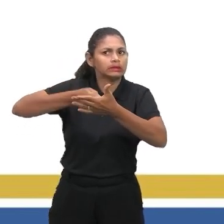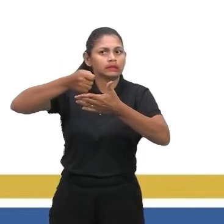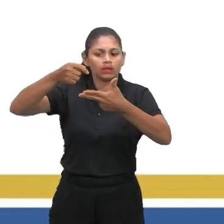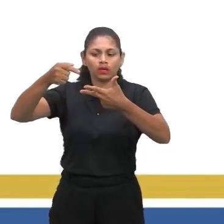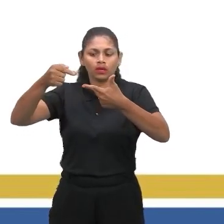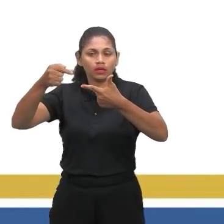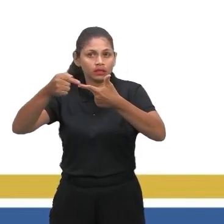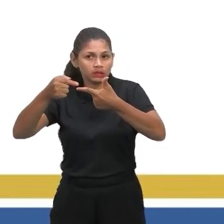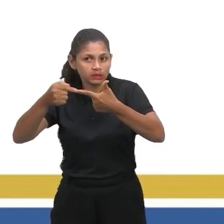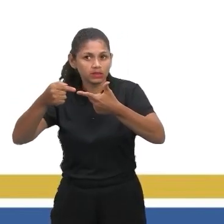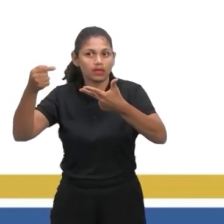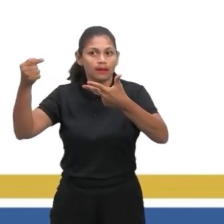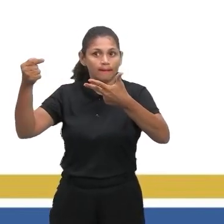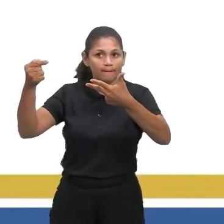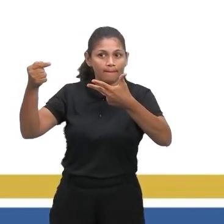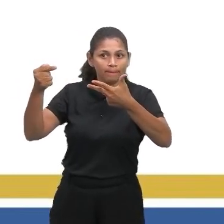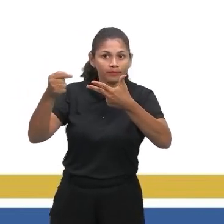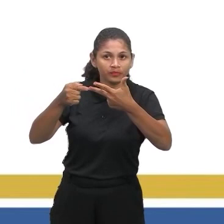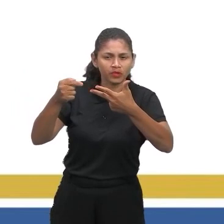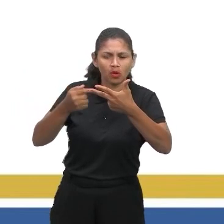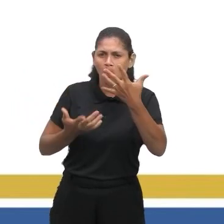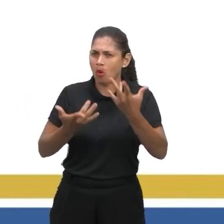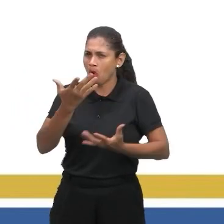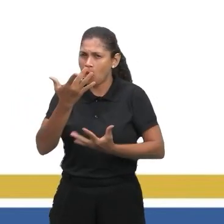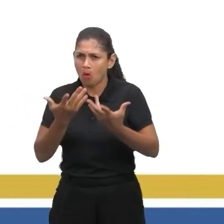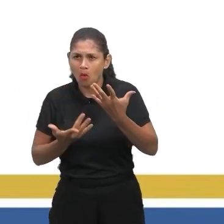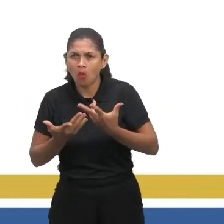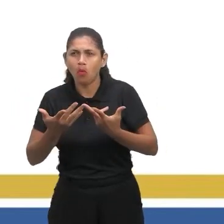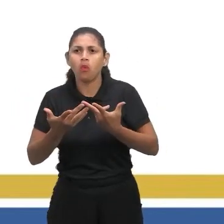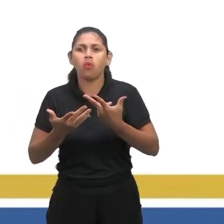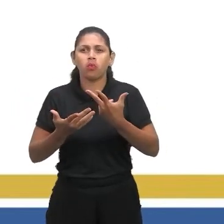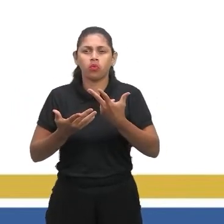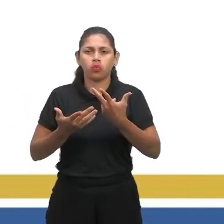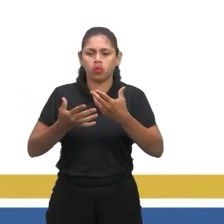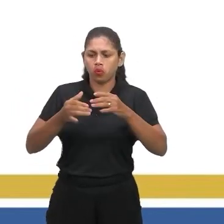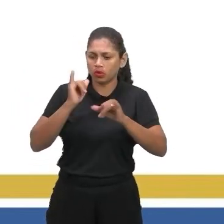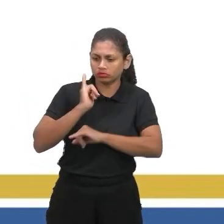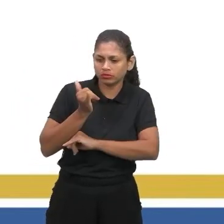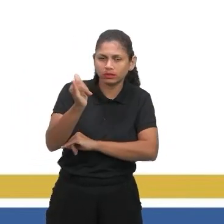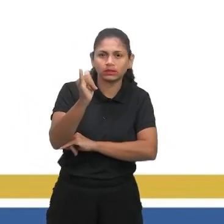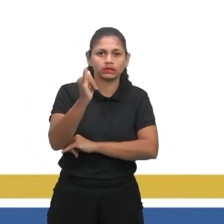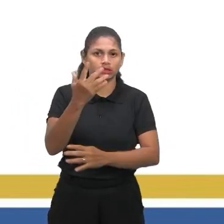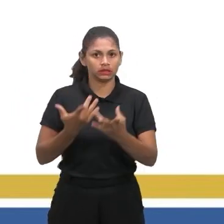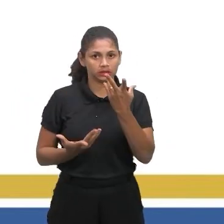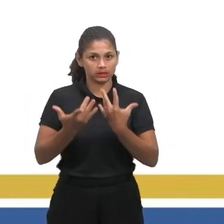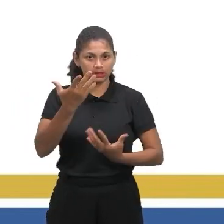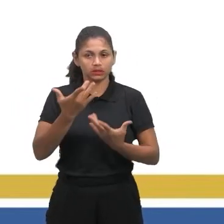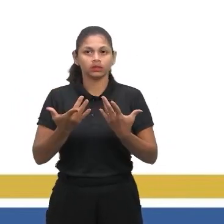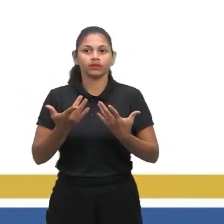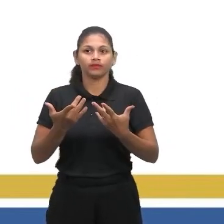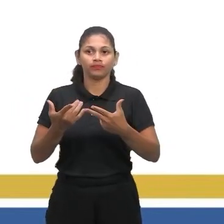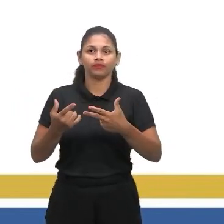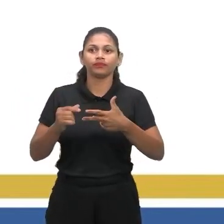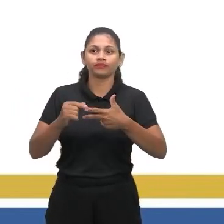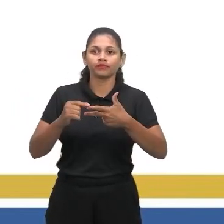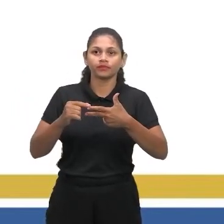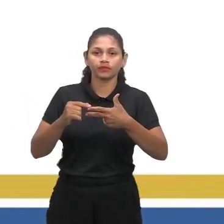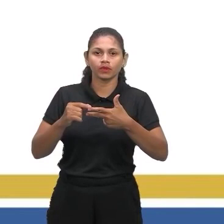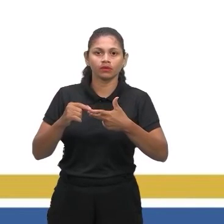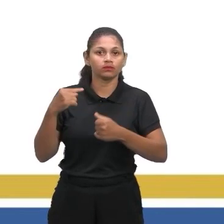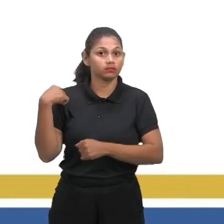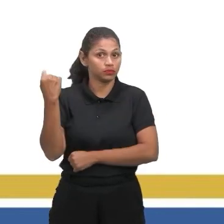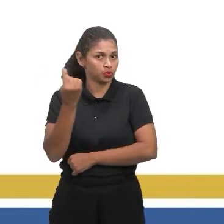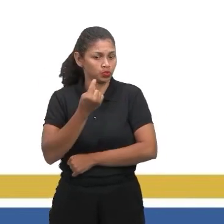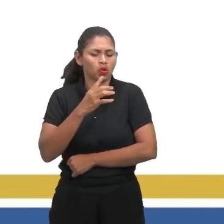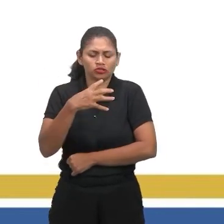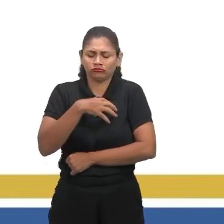cobrado em termologia, como calor sensível, aí a transmissão de calor, esse calor que você sente, que a gente sente aqui no